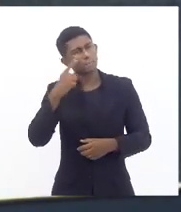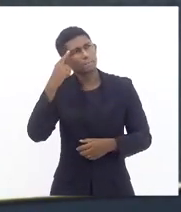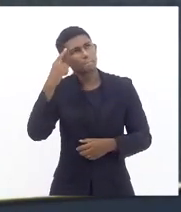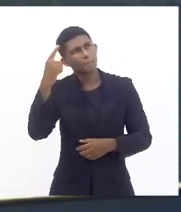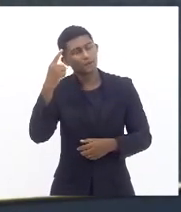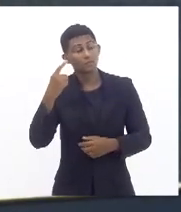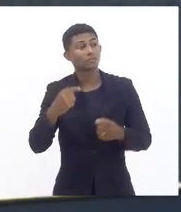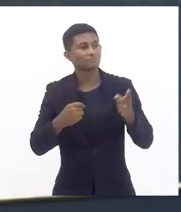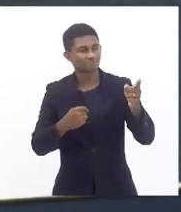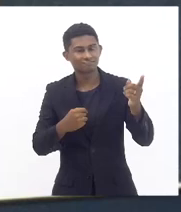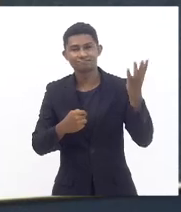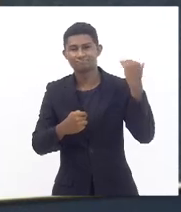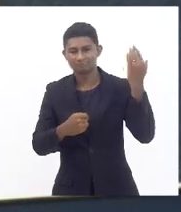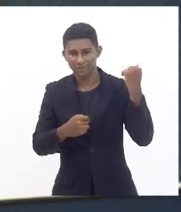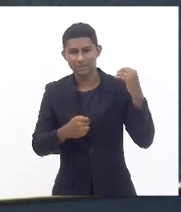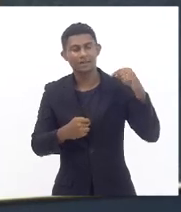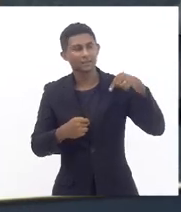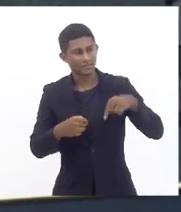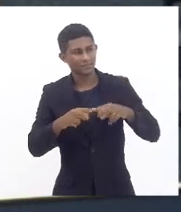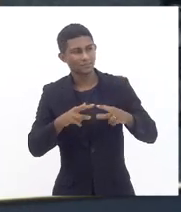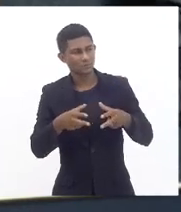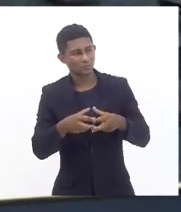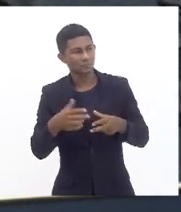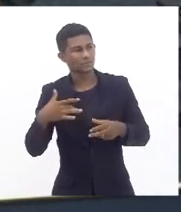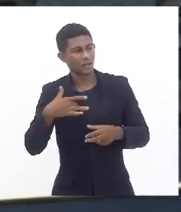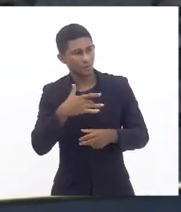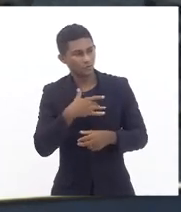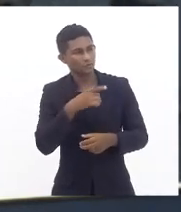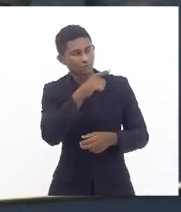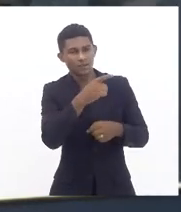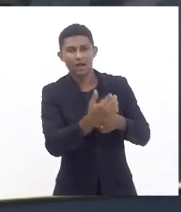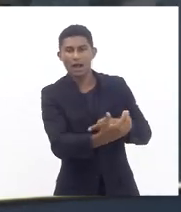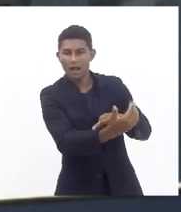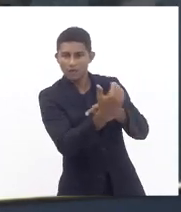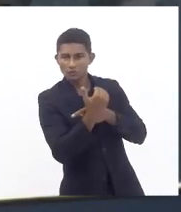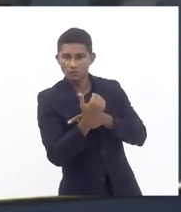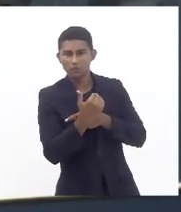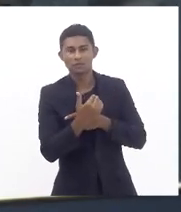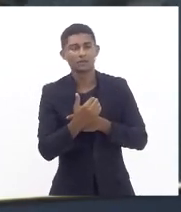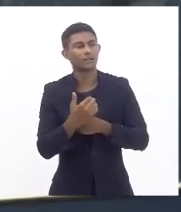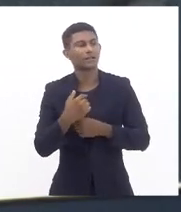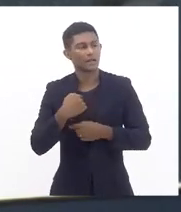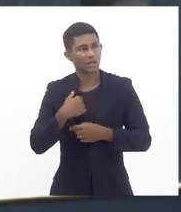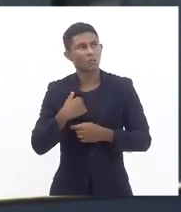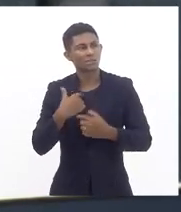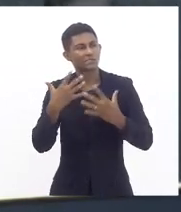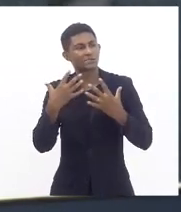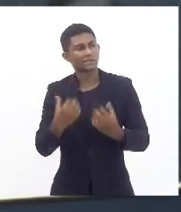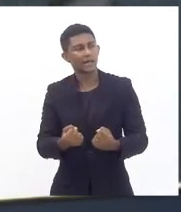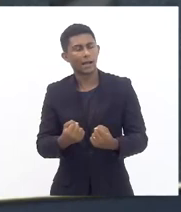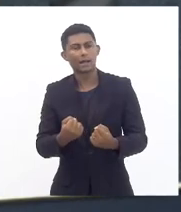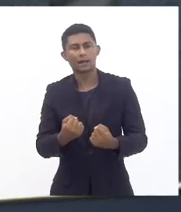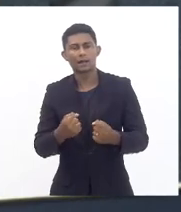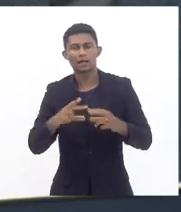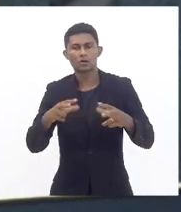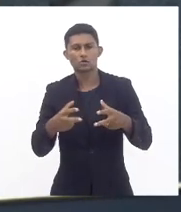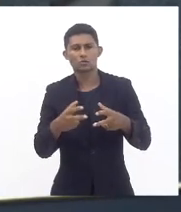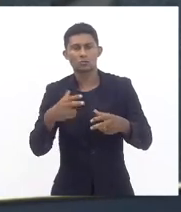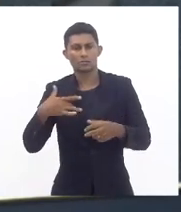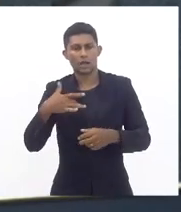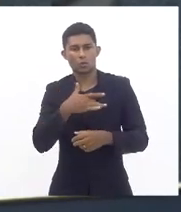Vossa Excelência foi importante para me levar à decisão de estar na Comissão de Saúde, quero sempre lhe